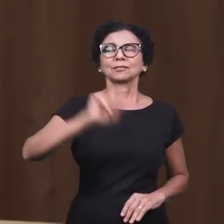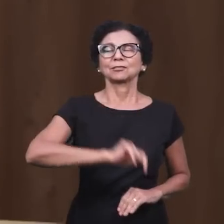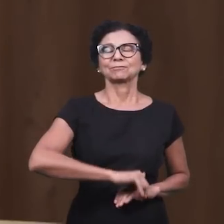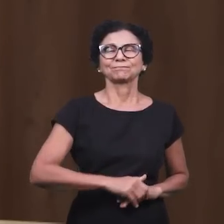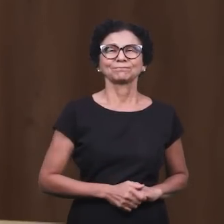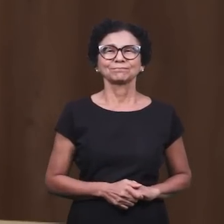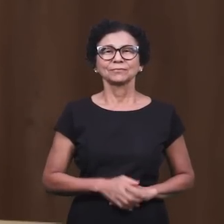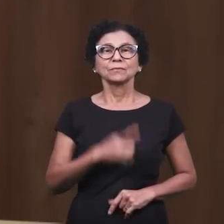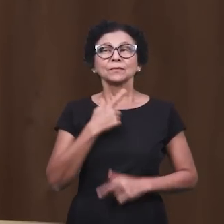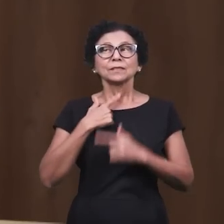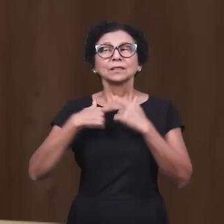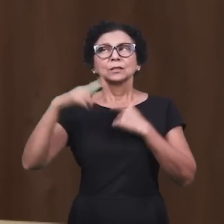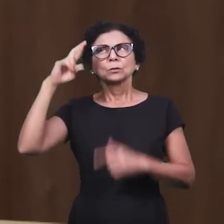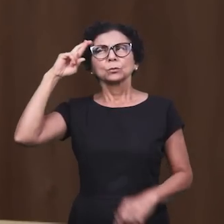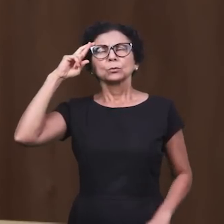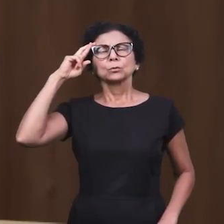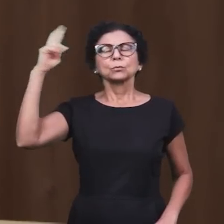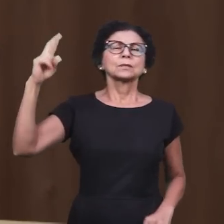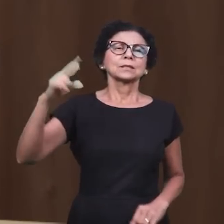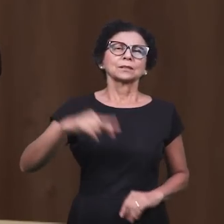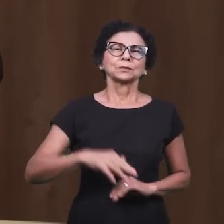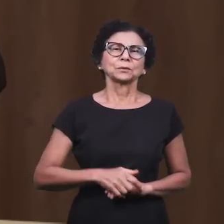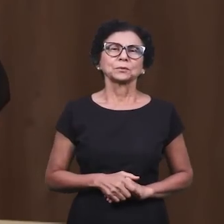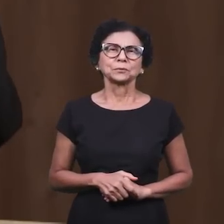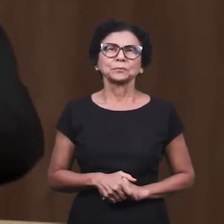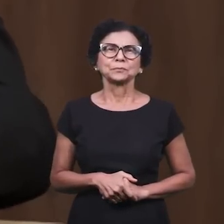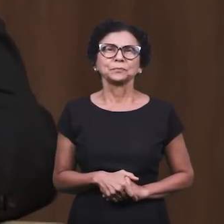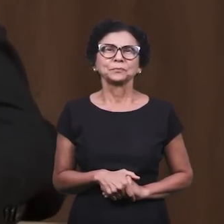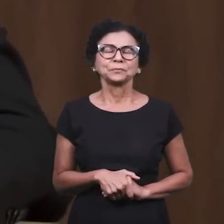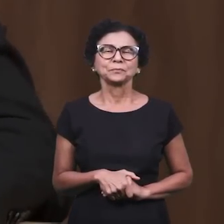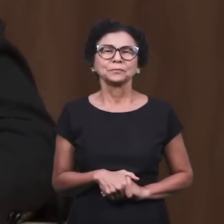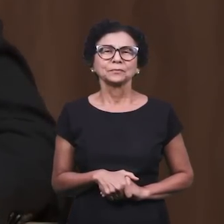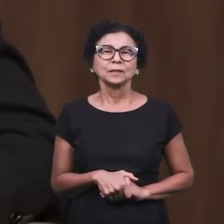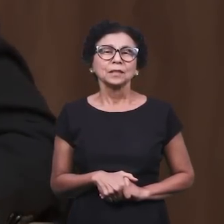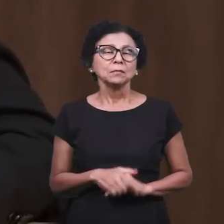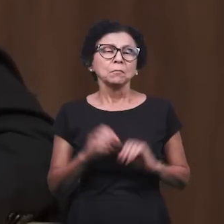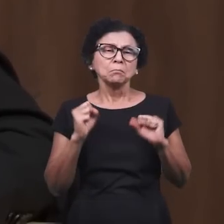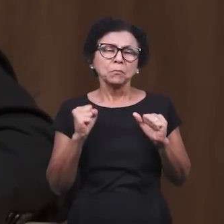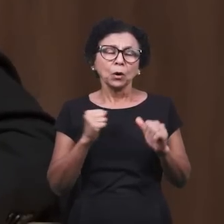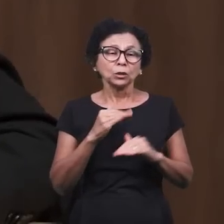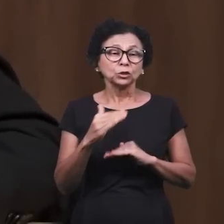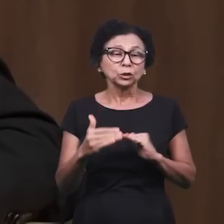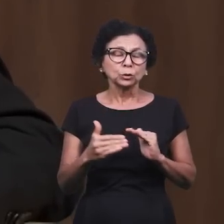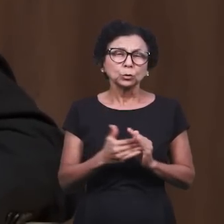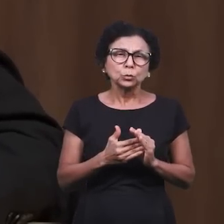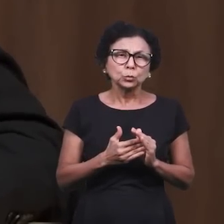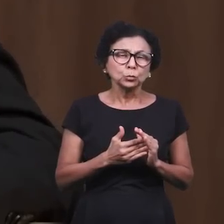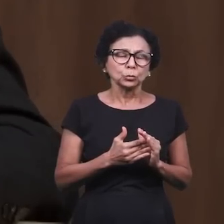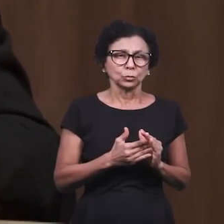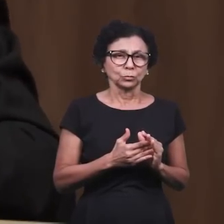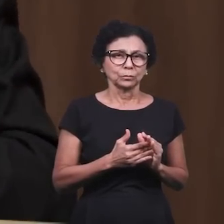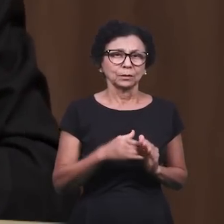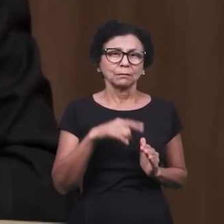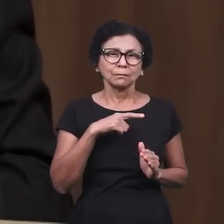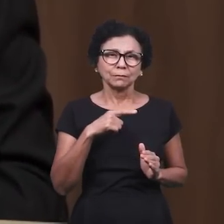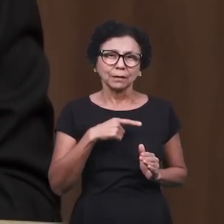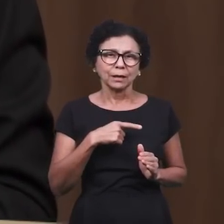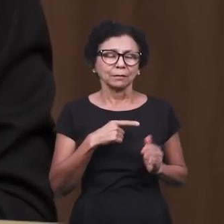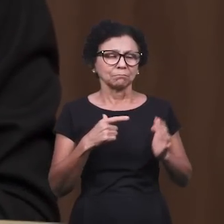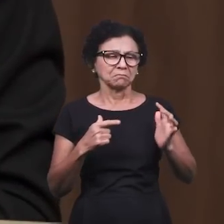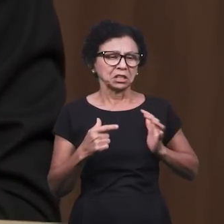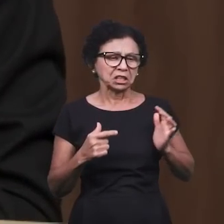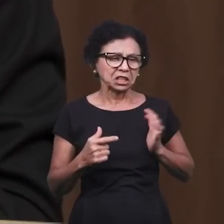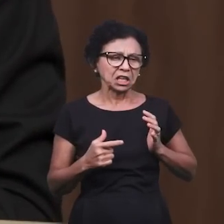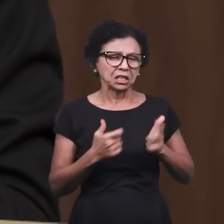vontade do Senhor. Né? Glória a Deus. Se eles ganharem tudo nessa vida Exato. e não forem servos,